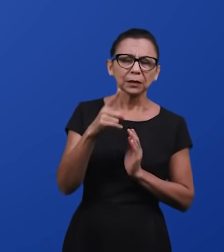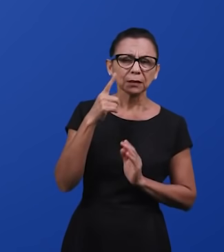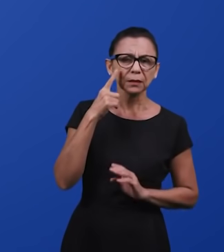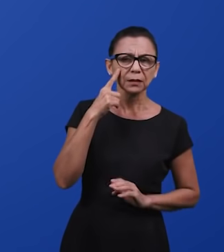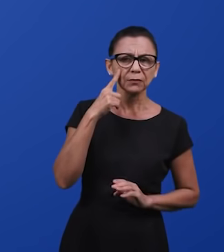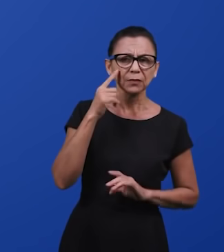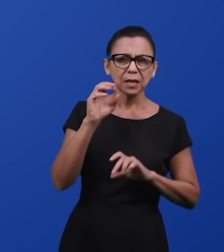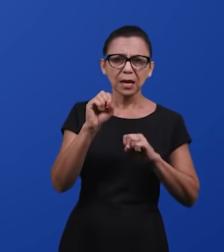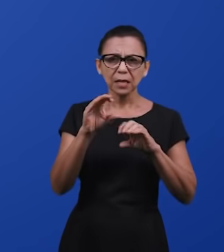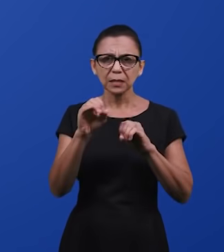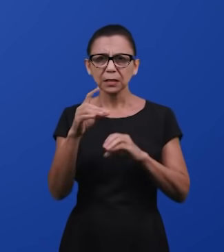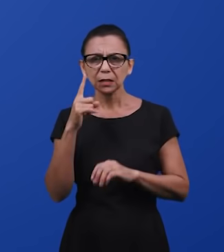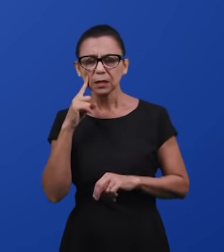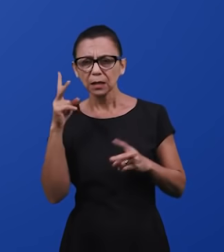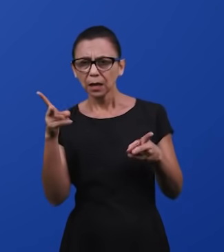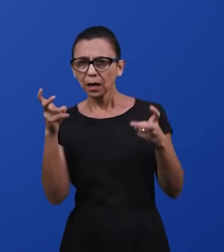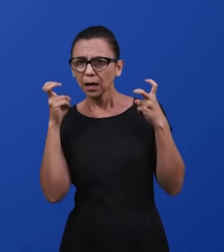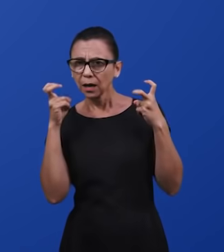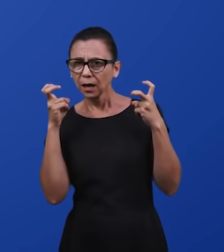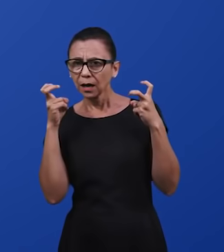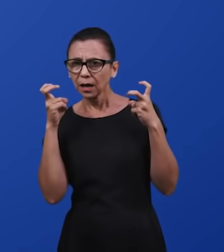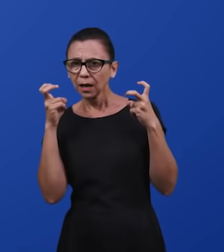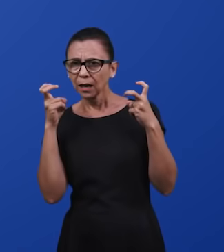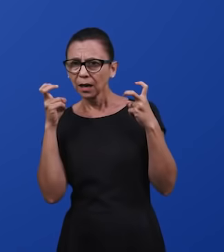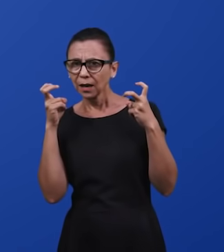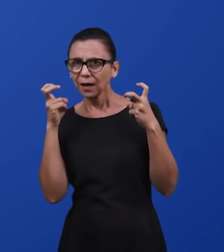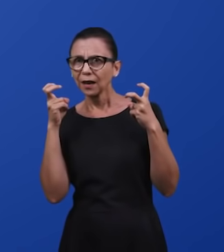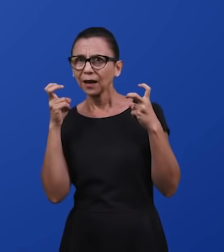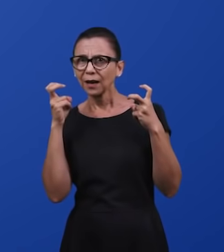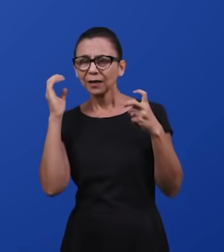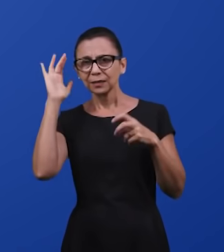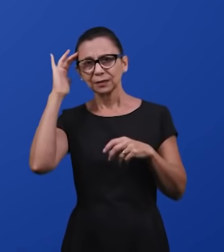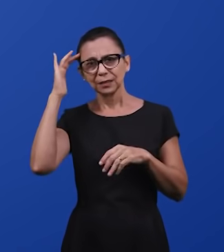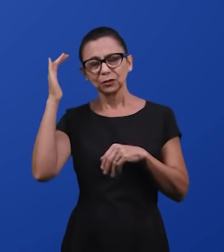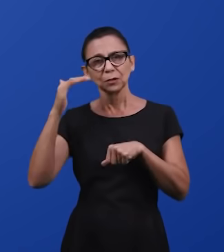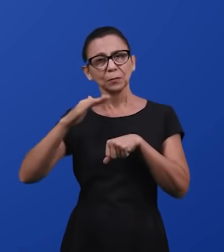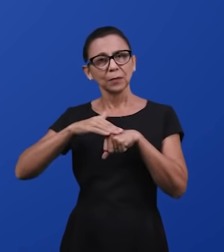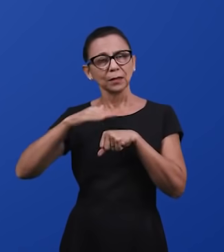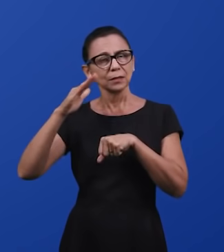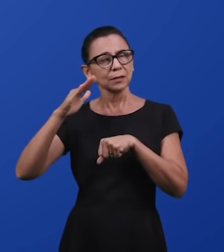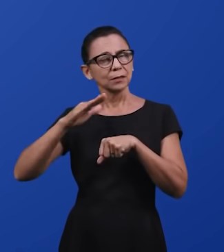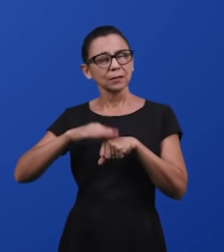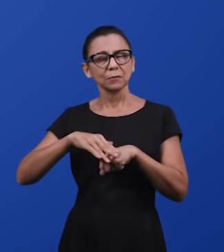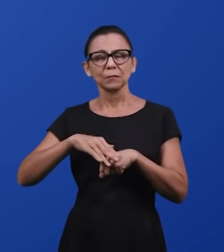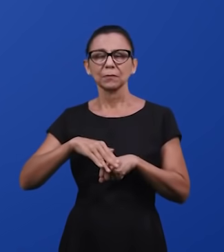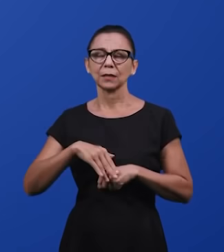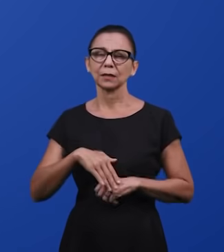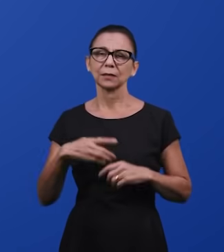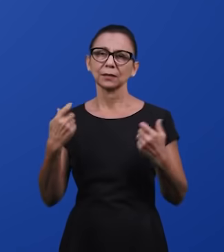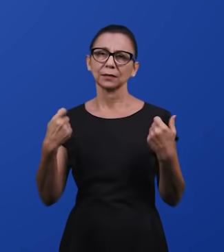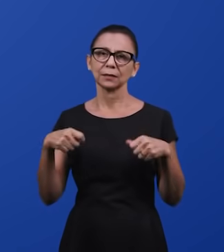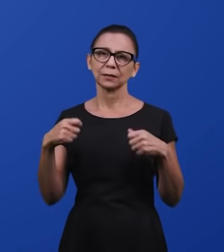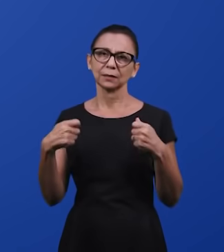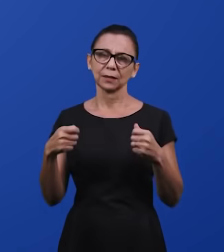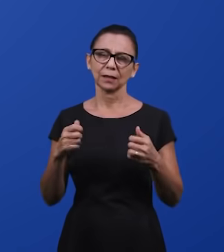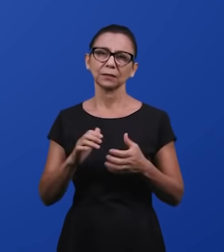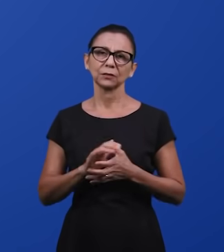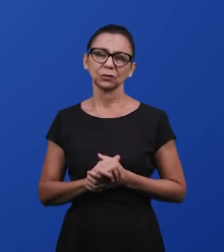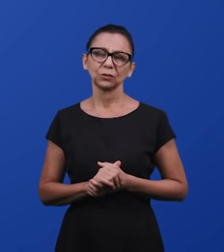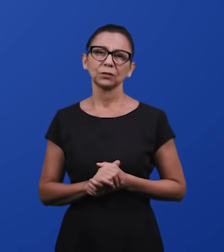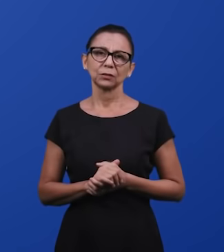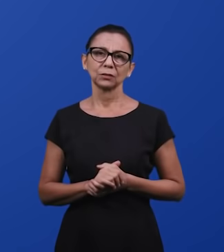cada ensinamento que ela vivia, ela entendia mais a necessidade de viver a Escola Bíblica